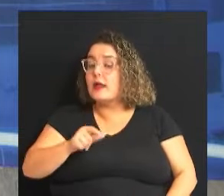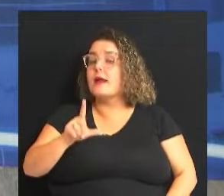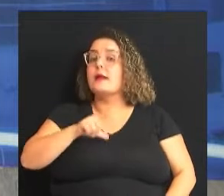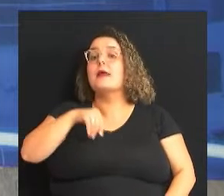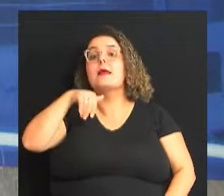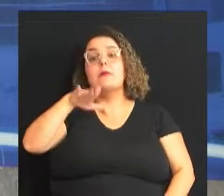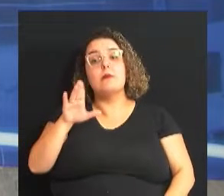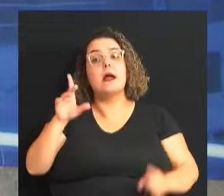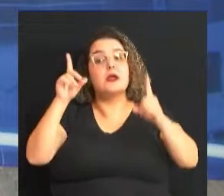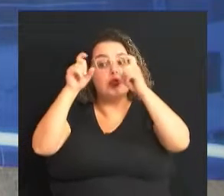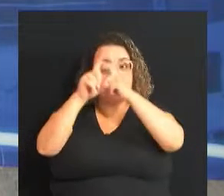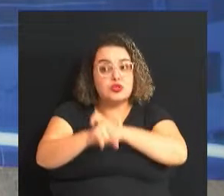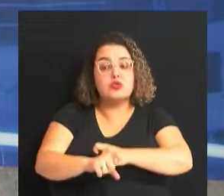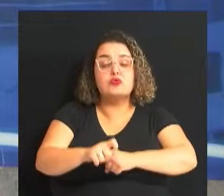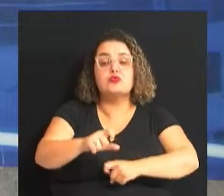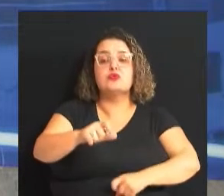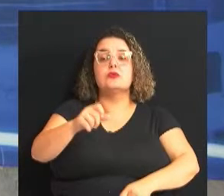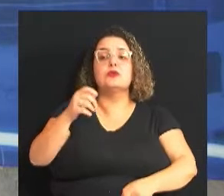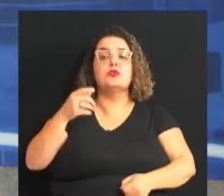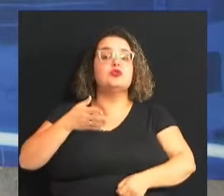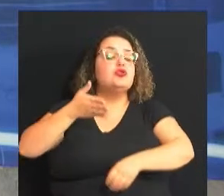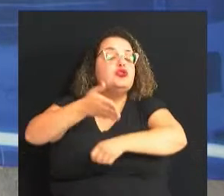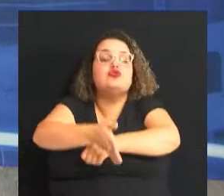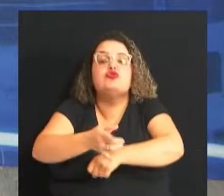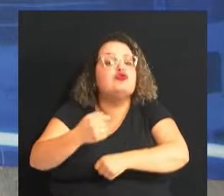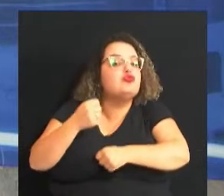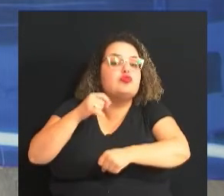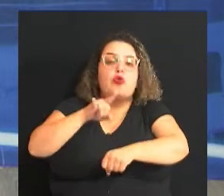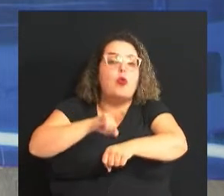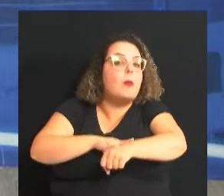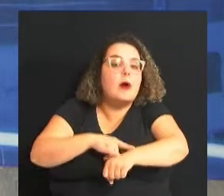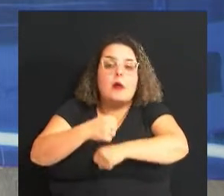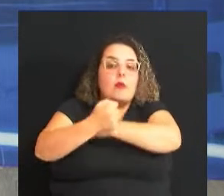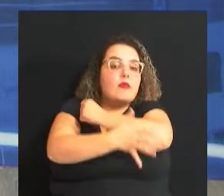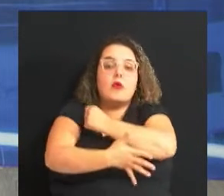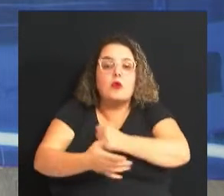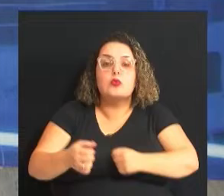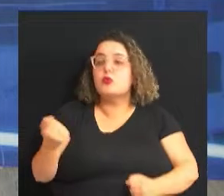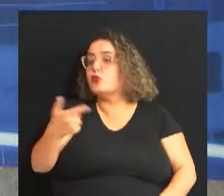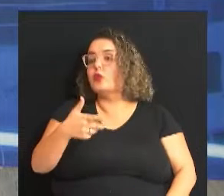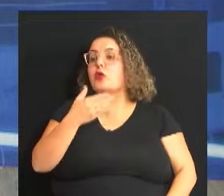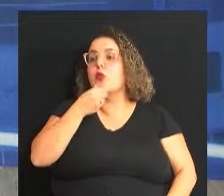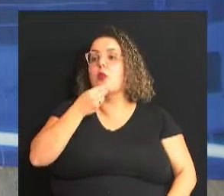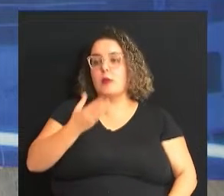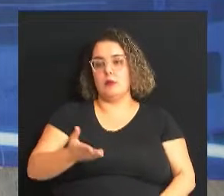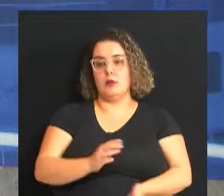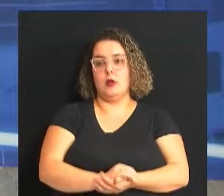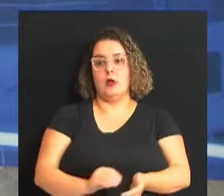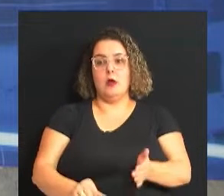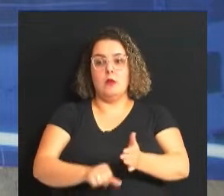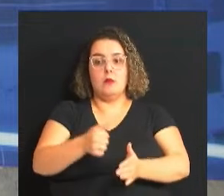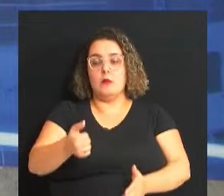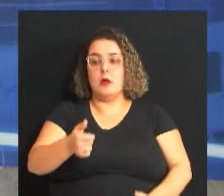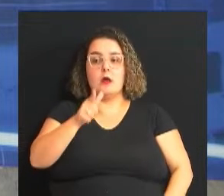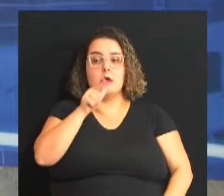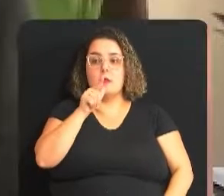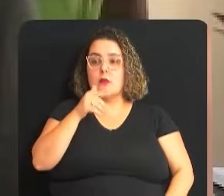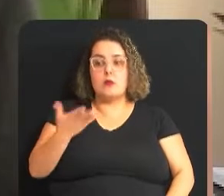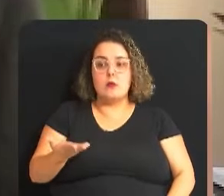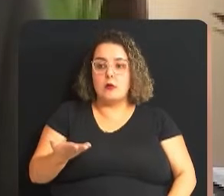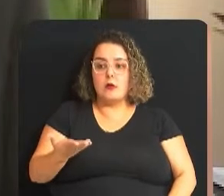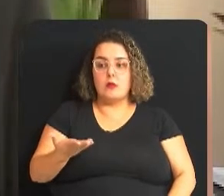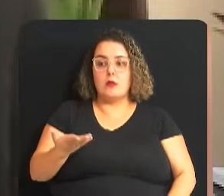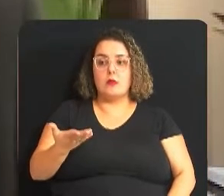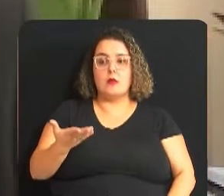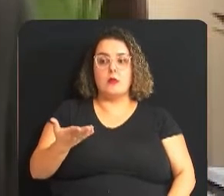dificuldade de ir ao banheiro do que homem? O que acontece? Primeiro Primeiro que a mulher não toma água. Segundo que ela não quer ir